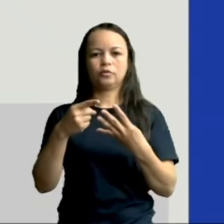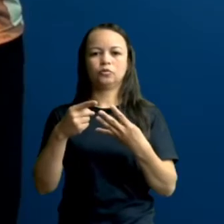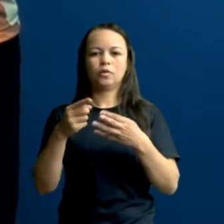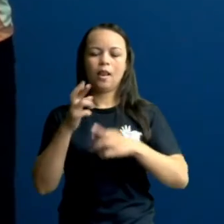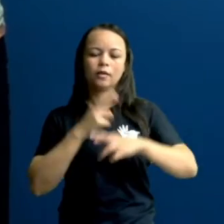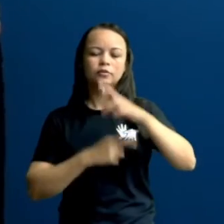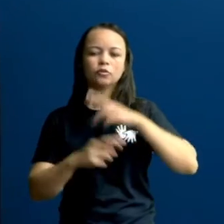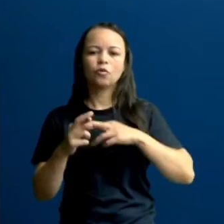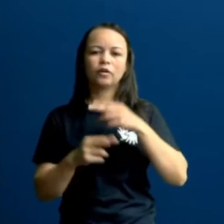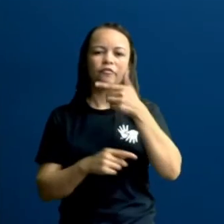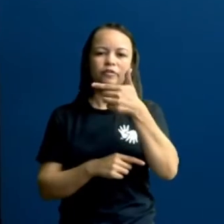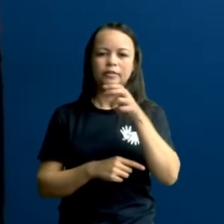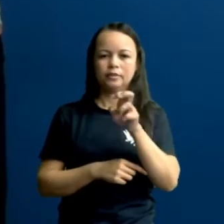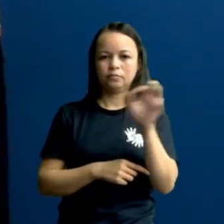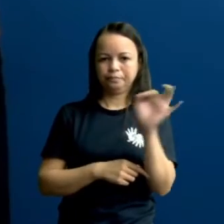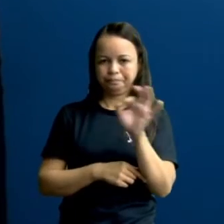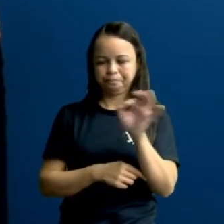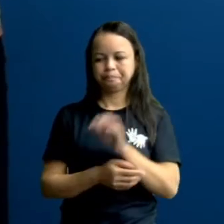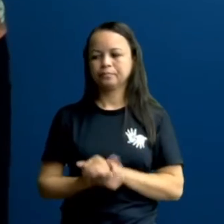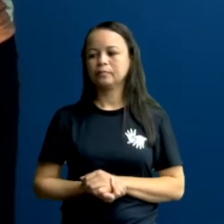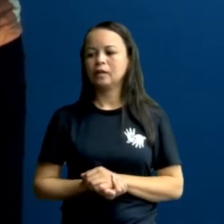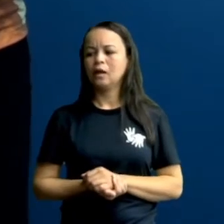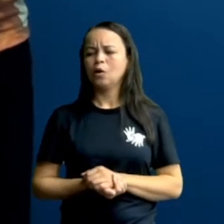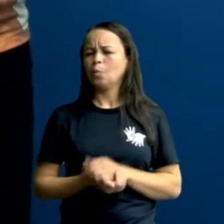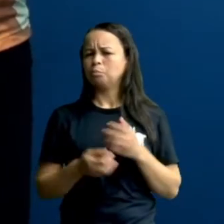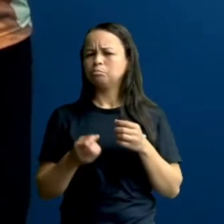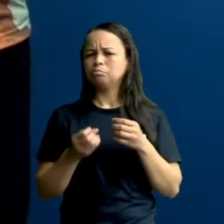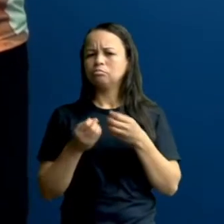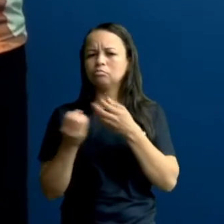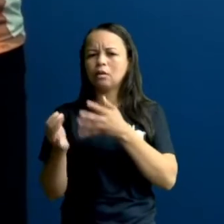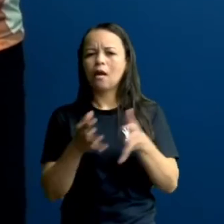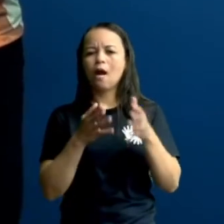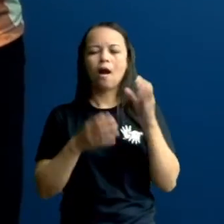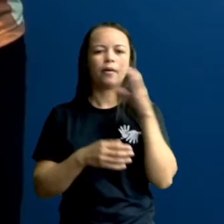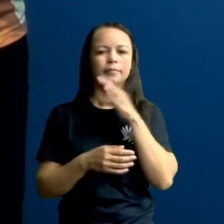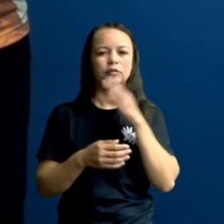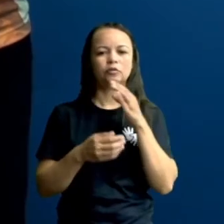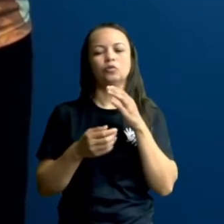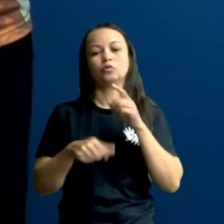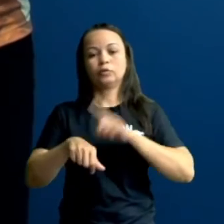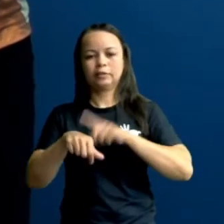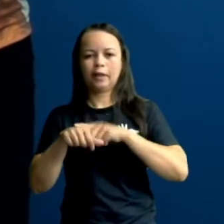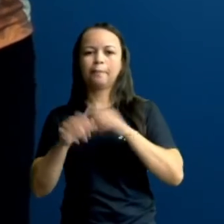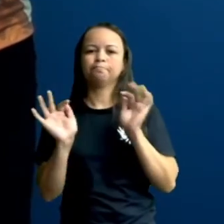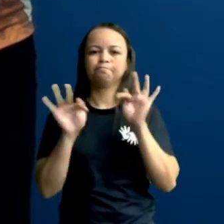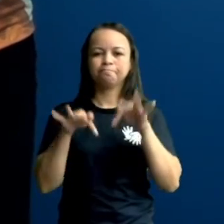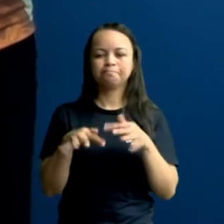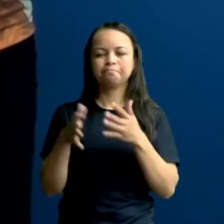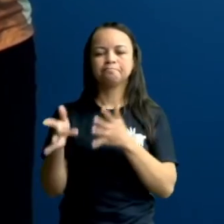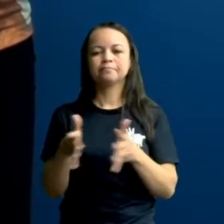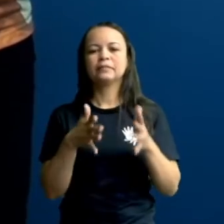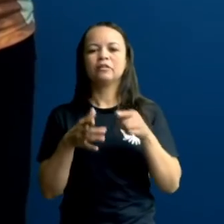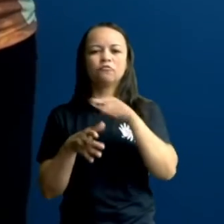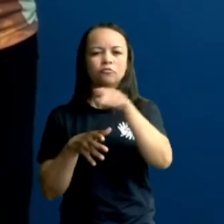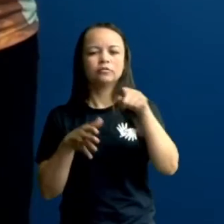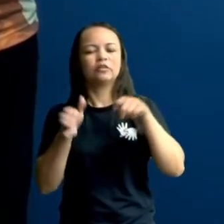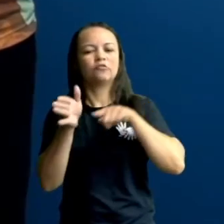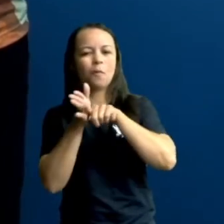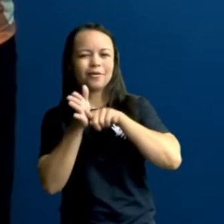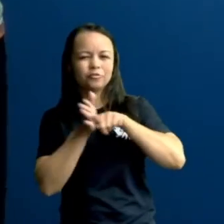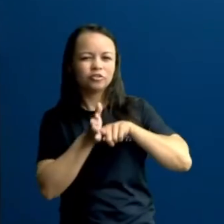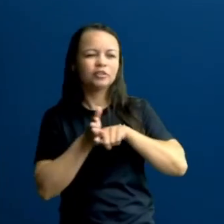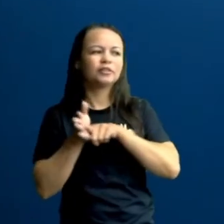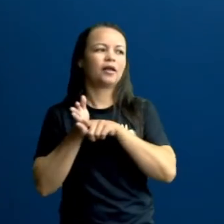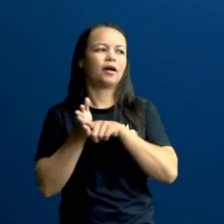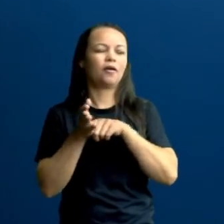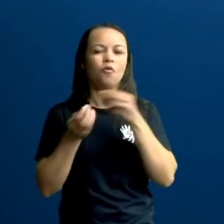um spoilerzinho da 10ª parte, rapidamente, porque nosso tempo está chegando ao fim. E vocês vão pesquisar, como eu falei,